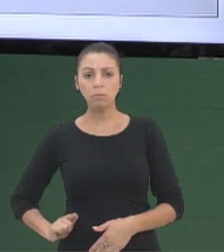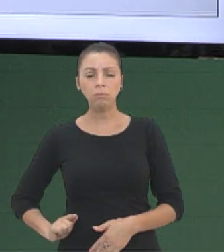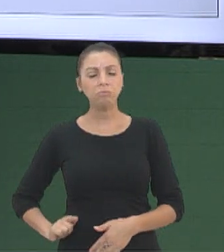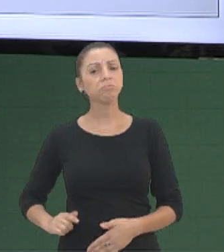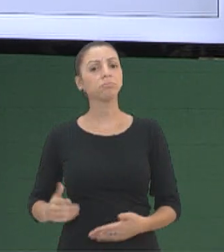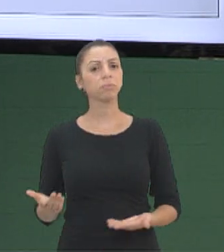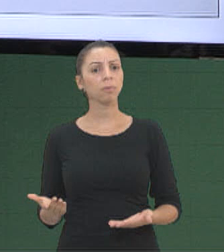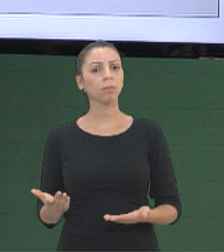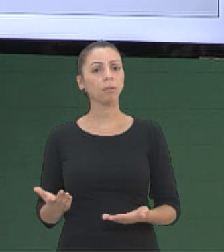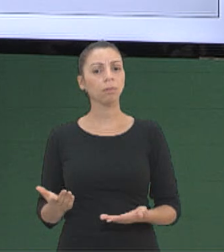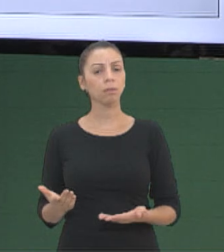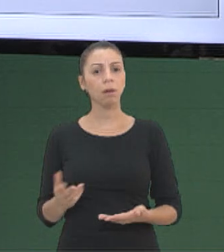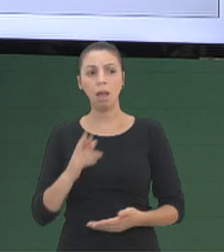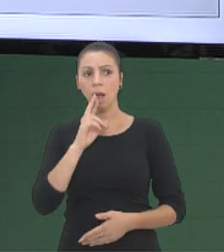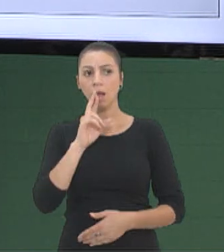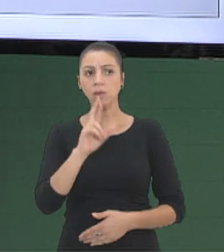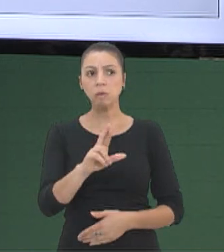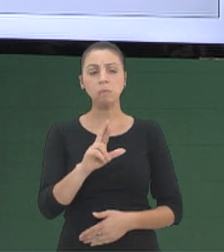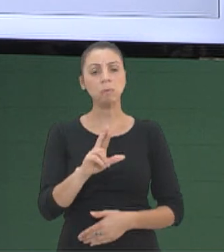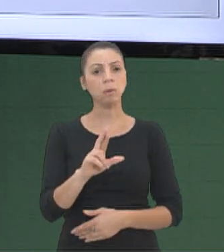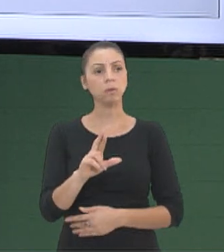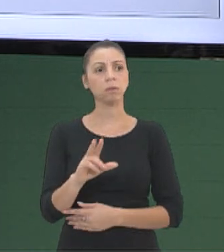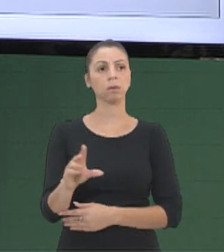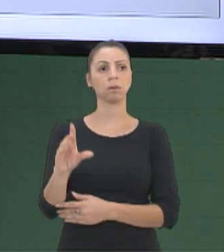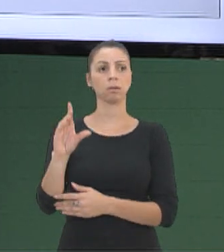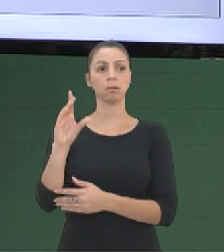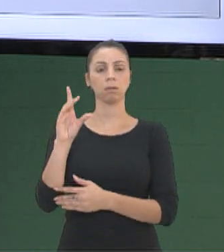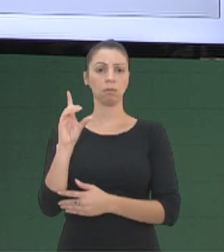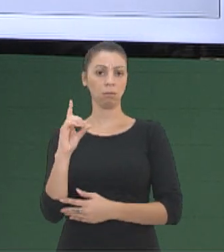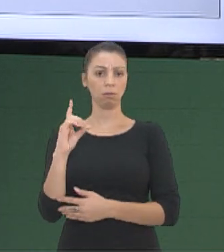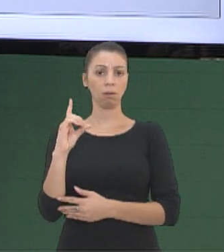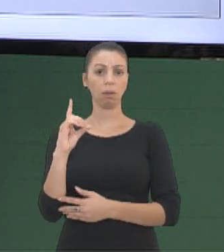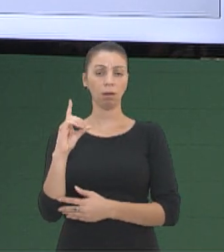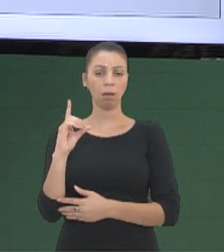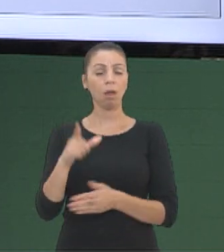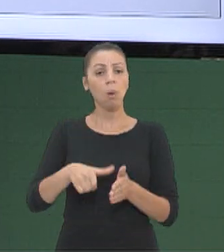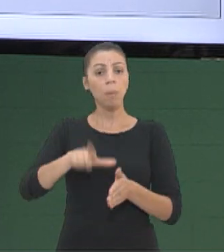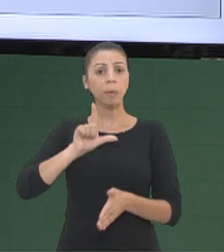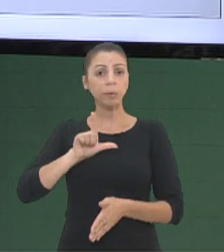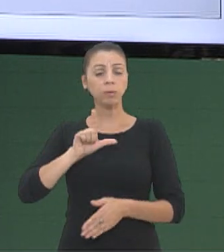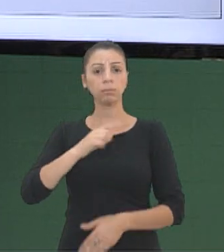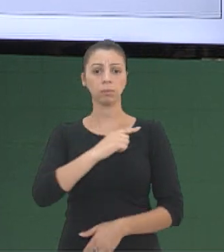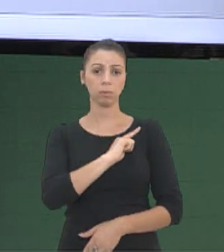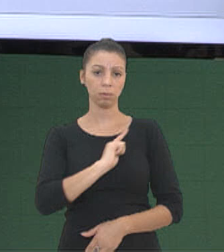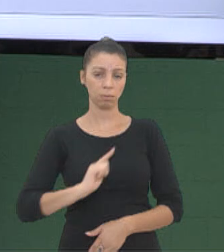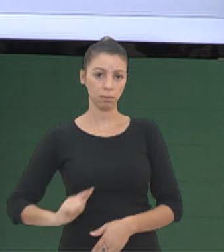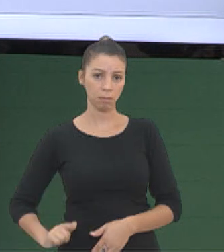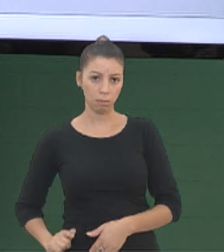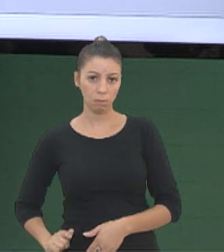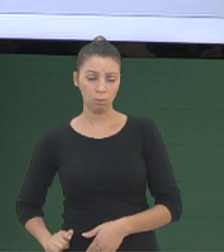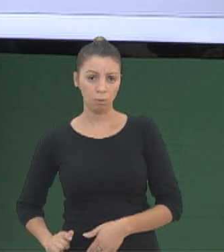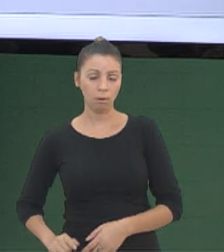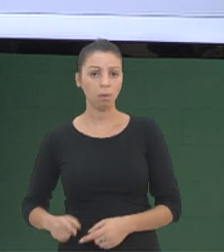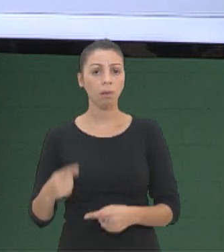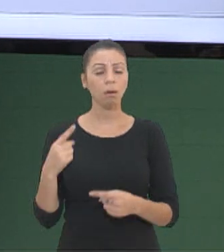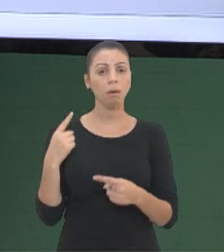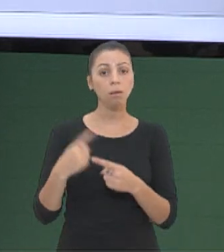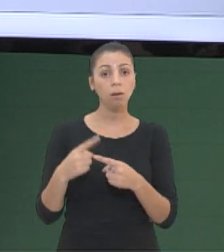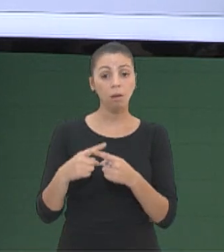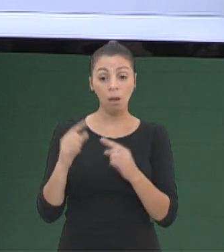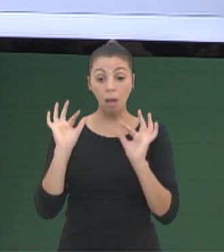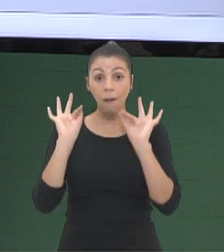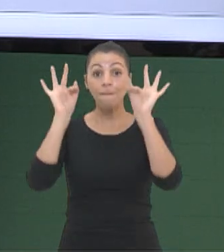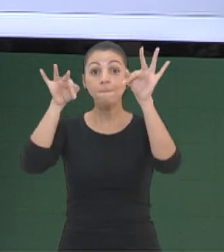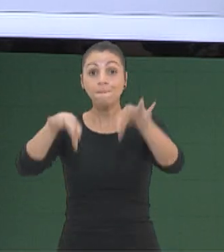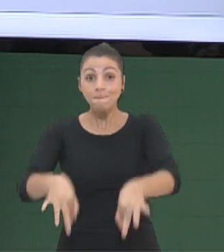O antigo regime. Então, dentro da Revolução Francesa, ela é uma revolução exatamente para colocar fim ao